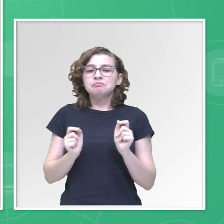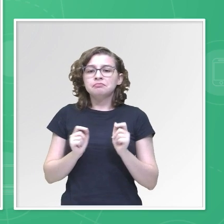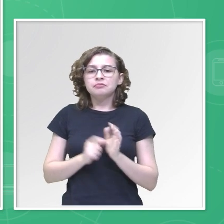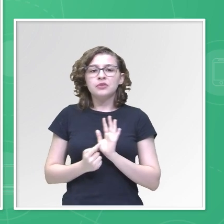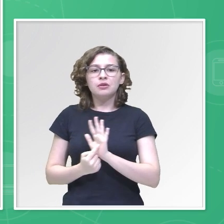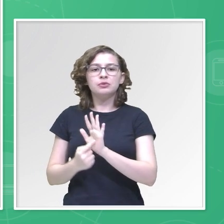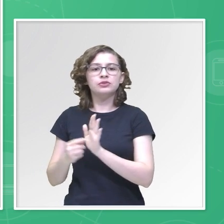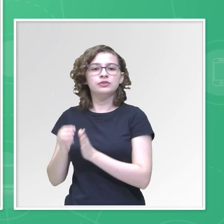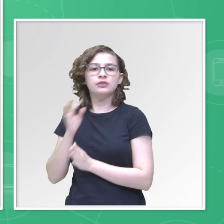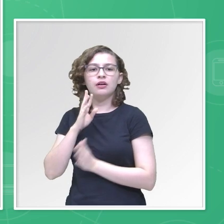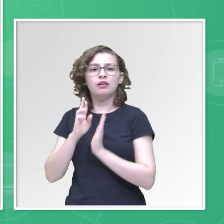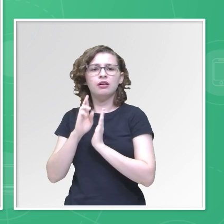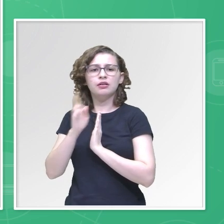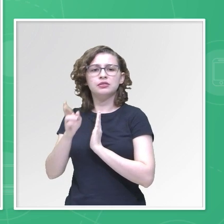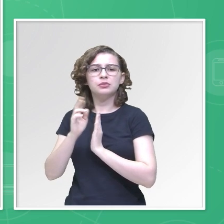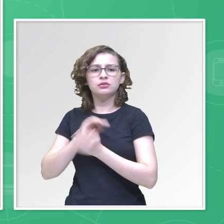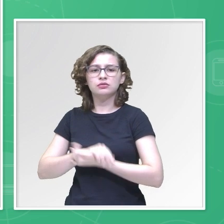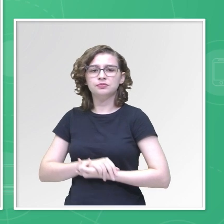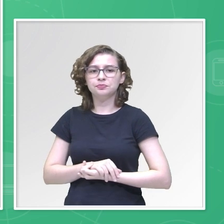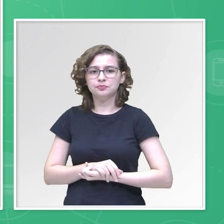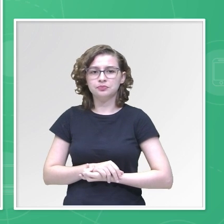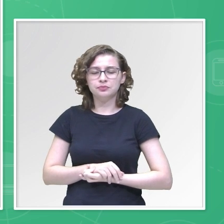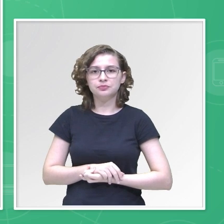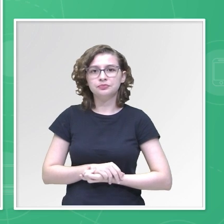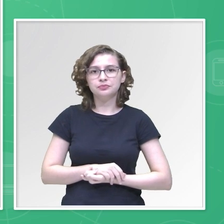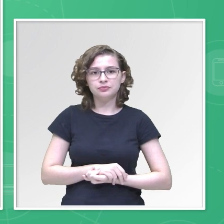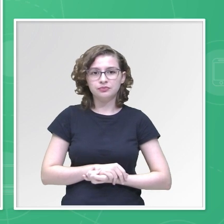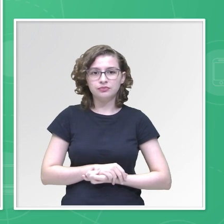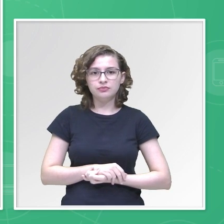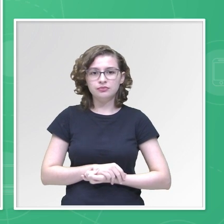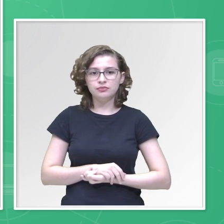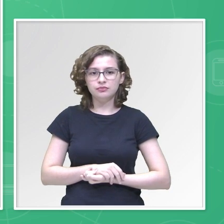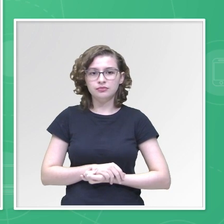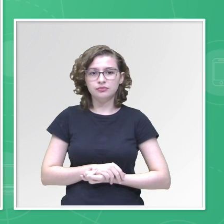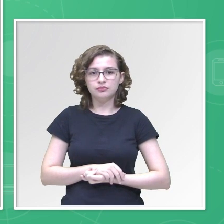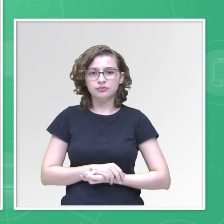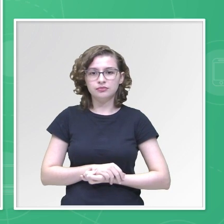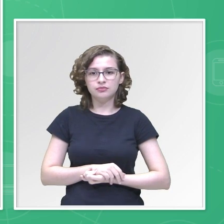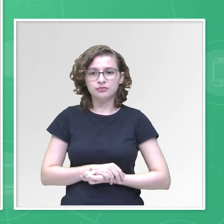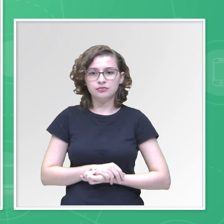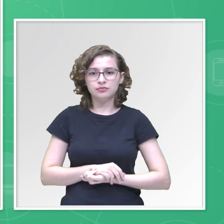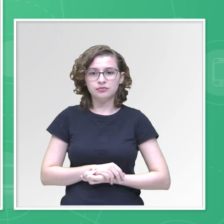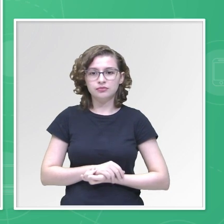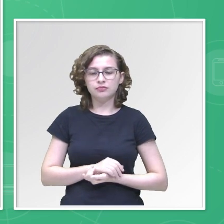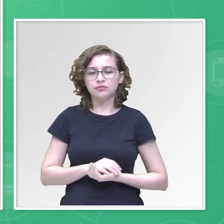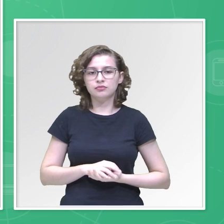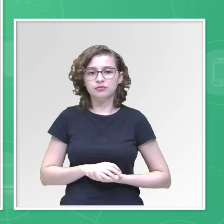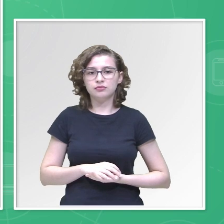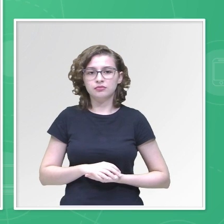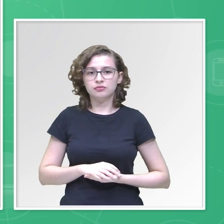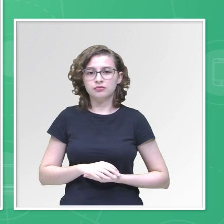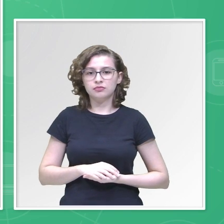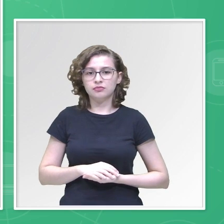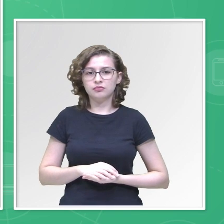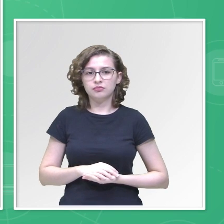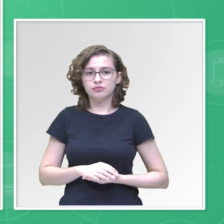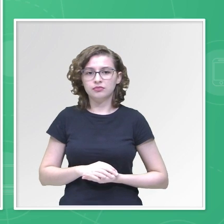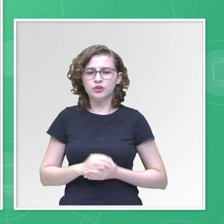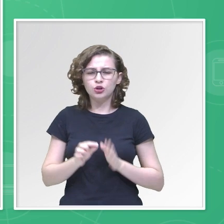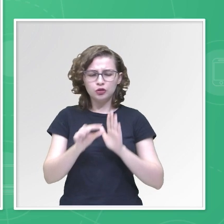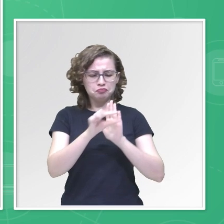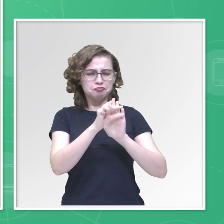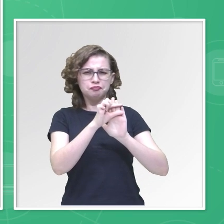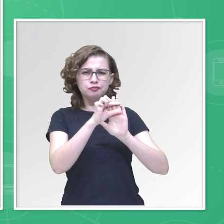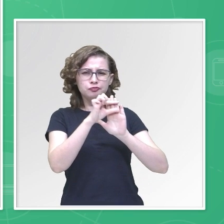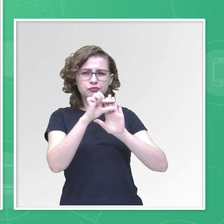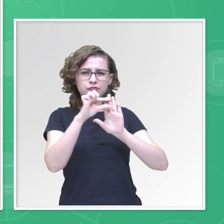resposta Vamos lá olha você observa e ele tem um você tem um trechinho